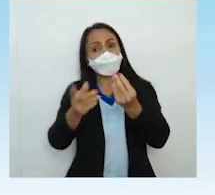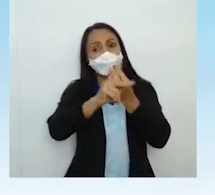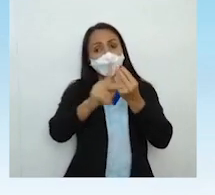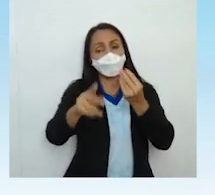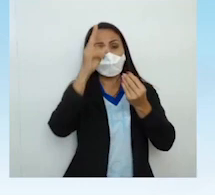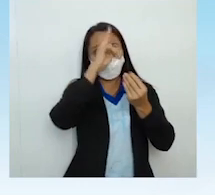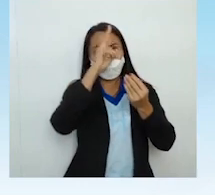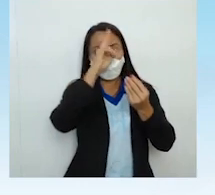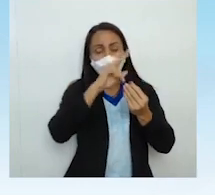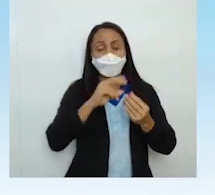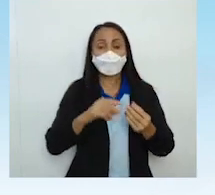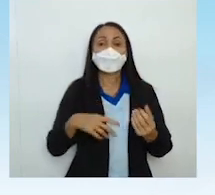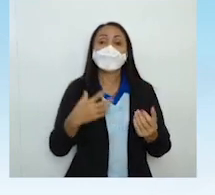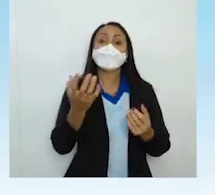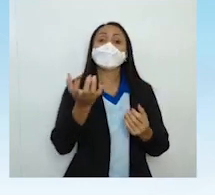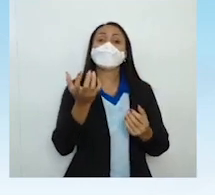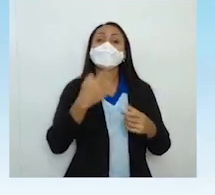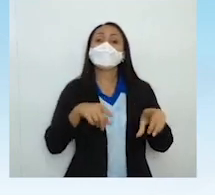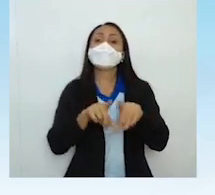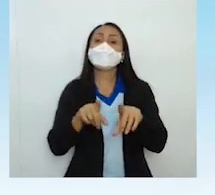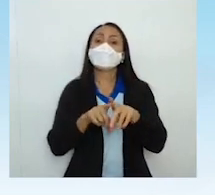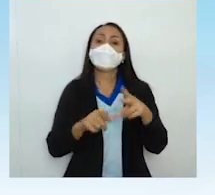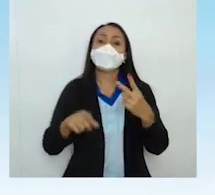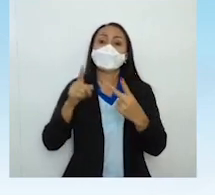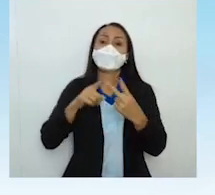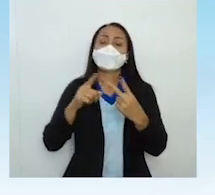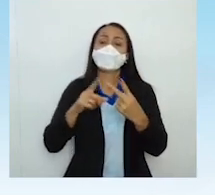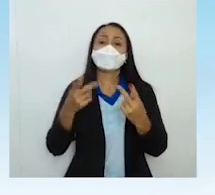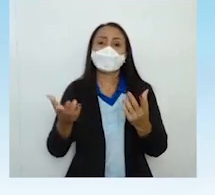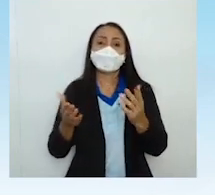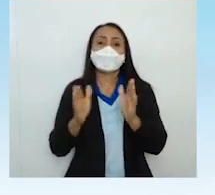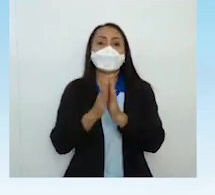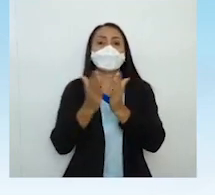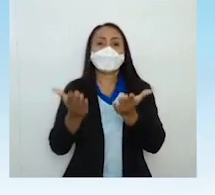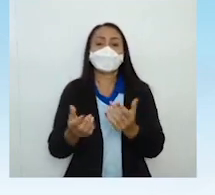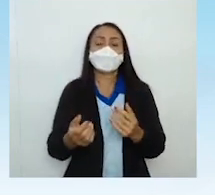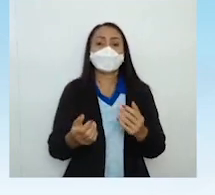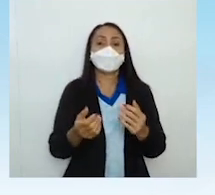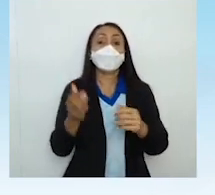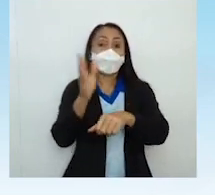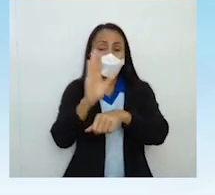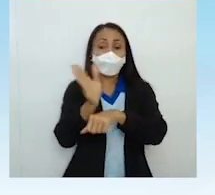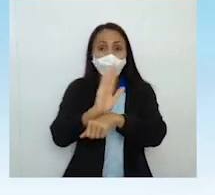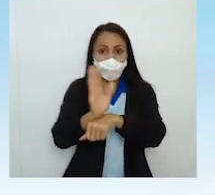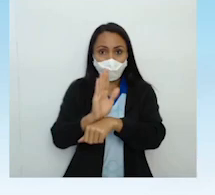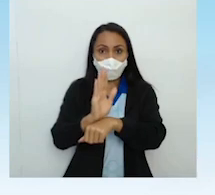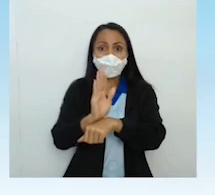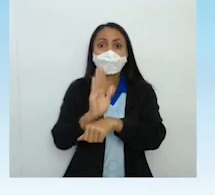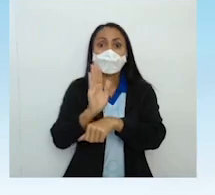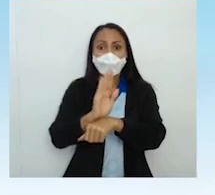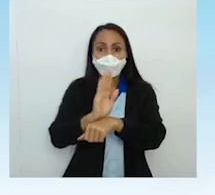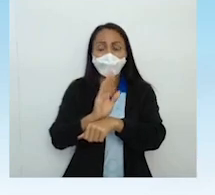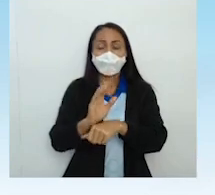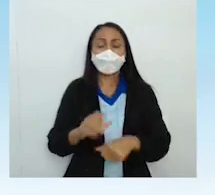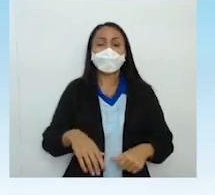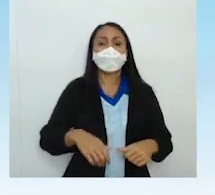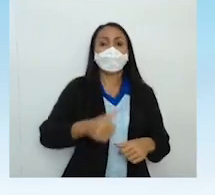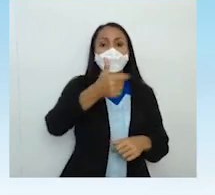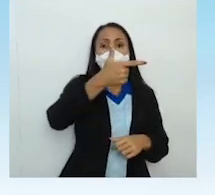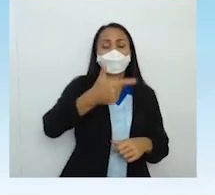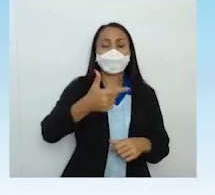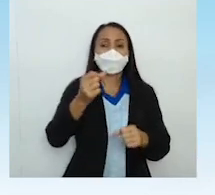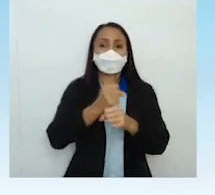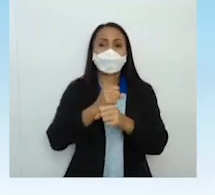história. E eu queria que você visse o livro 12 anos de escravidão, visse o filme 12 anos de escravidão, fizesse